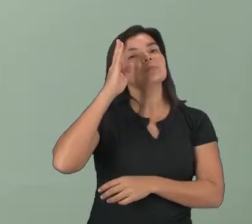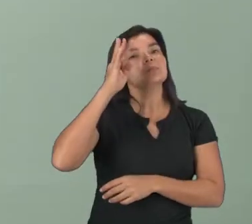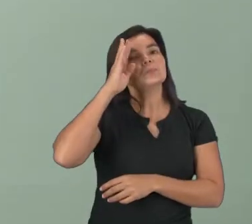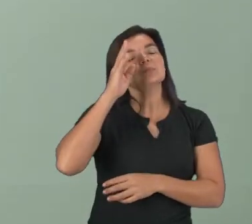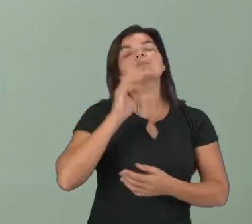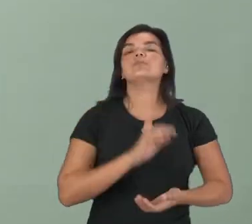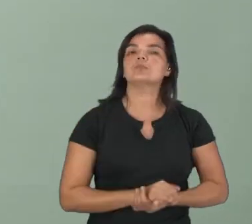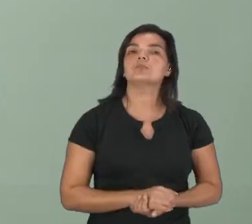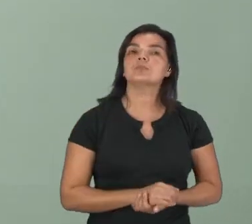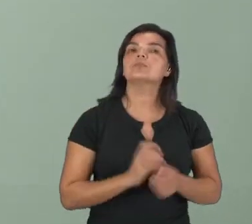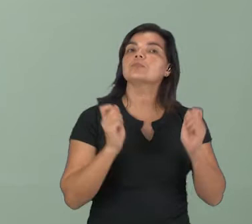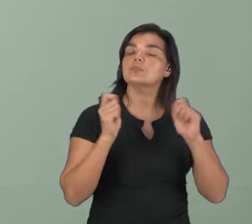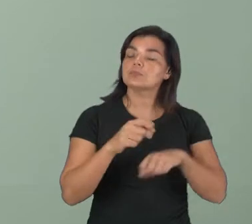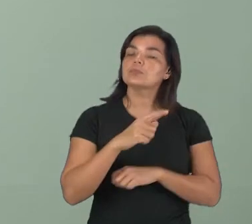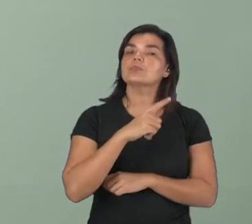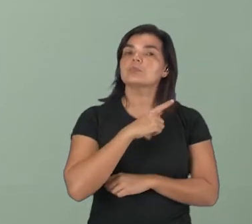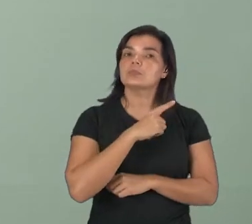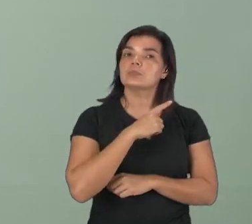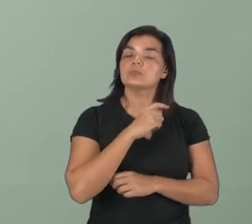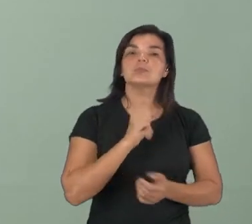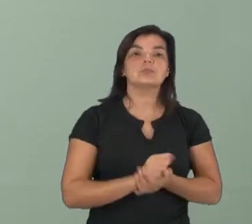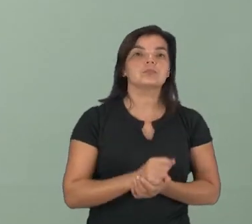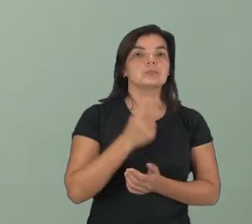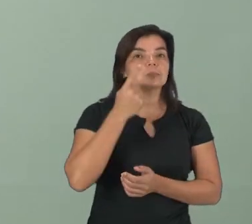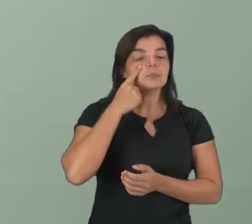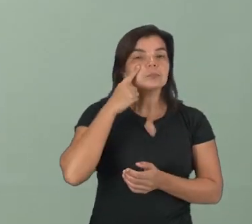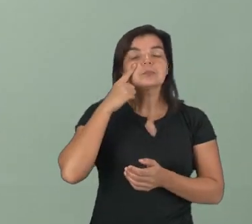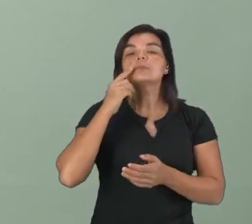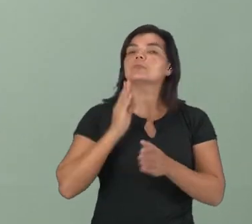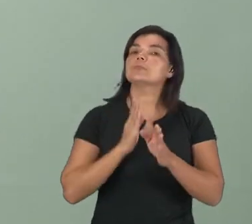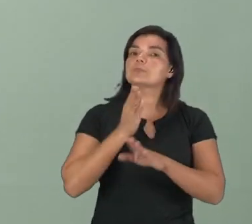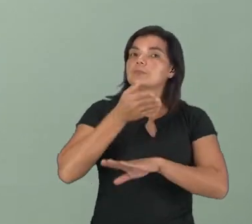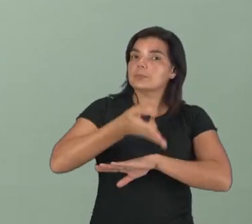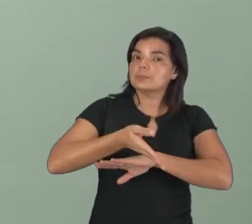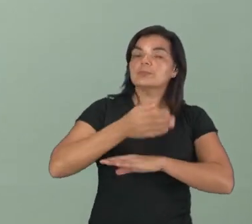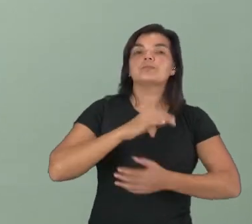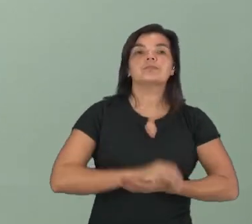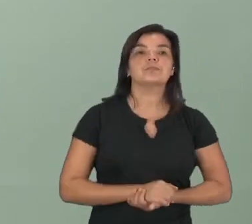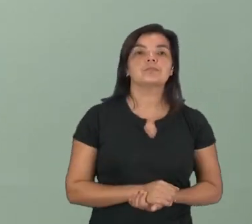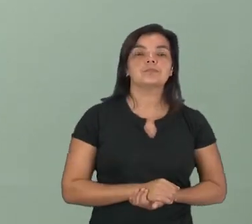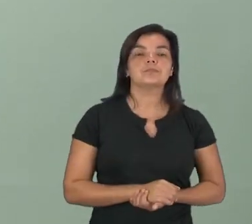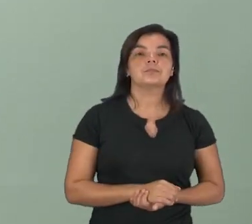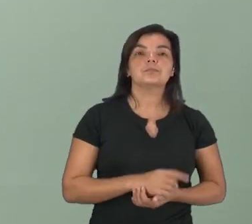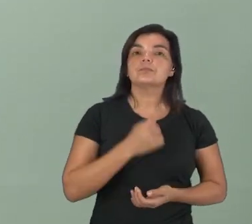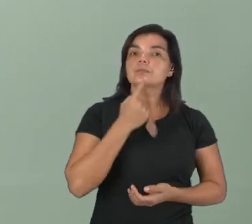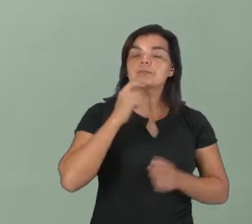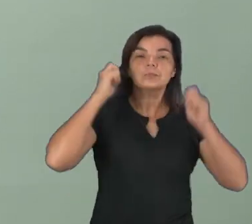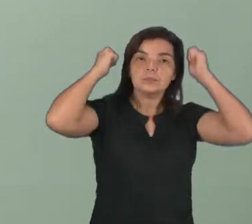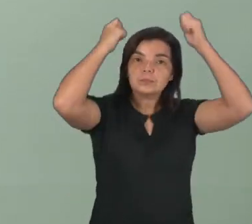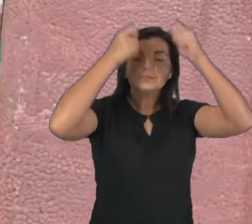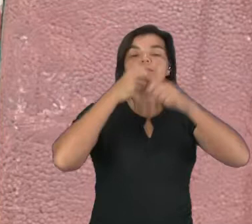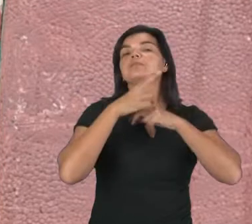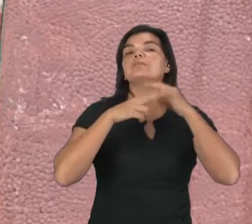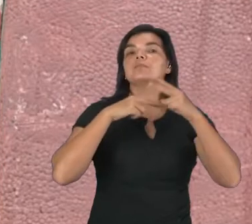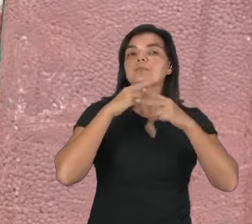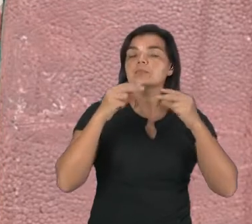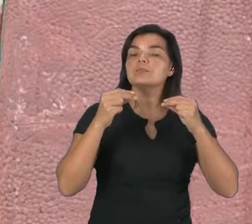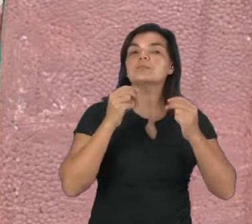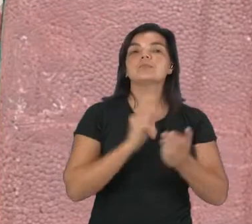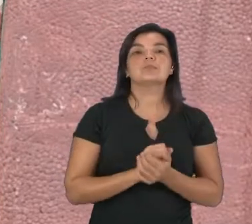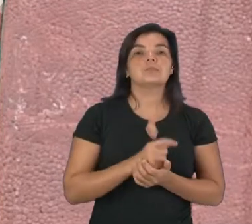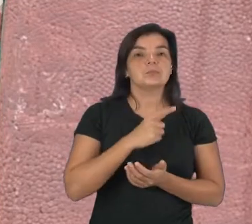imaginaram que poderia ter essa ponte, não é? Para poder atravessar o rio. E Chapeuzinho Vermelho era para